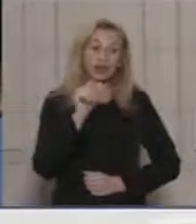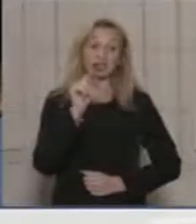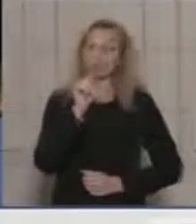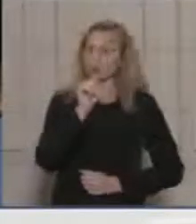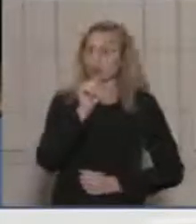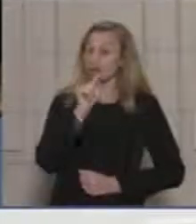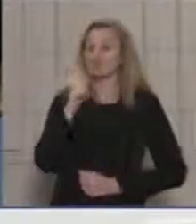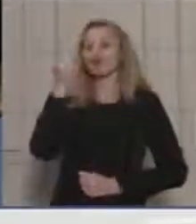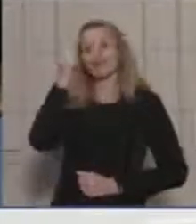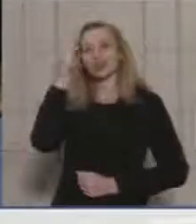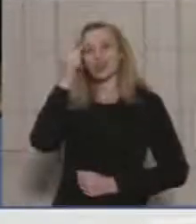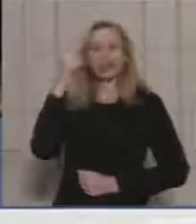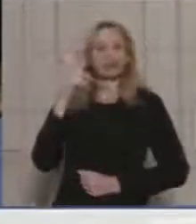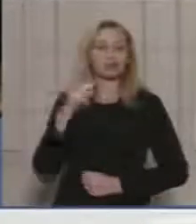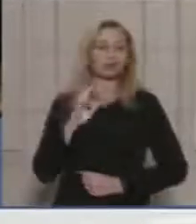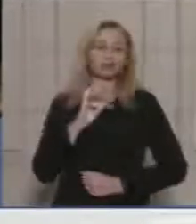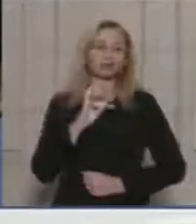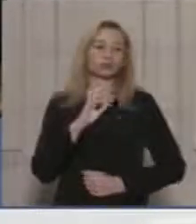pensava.